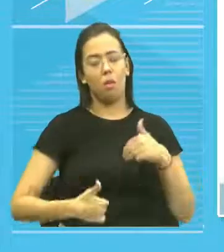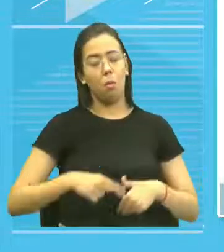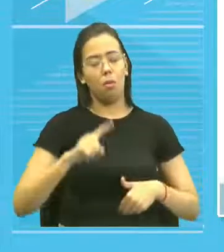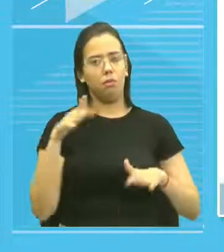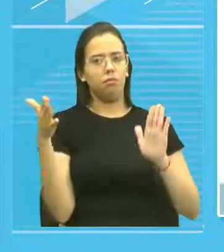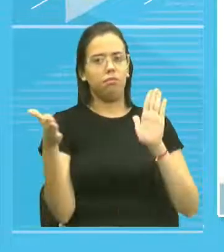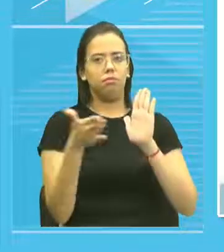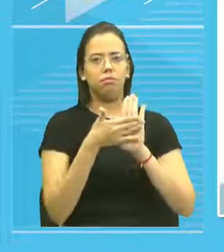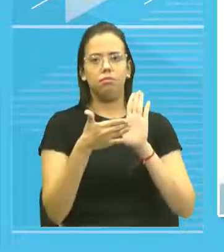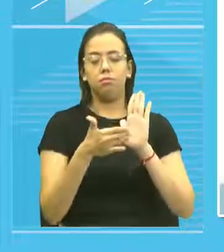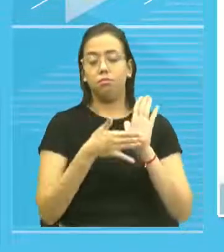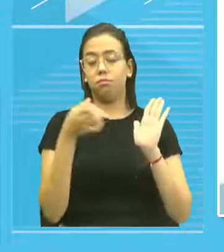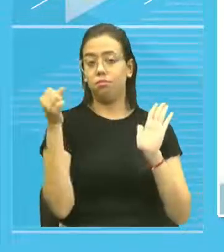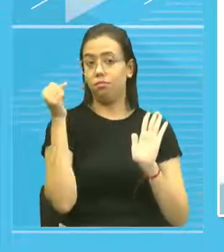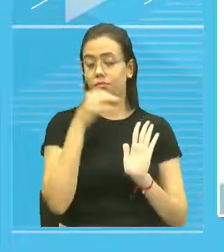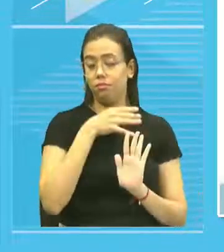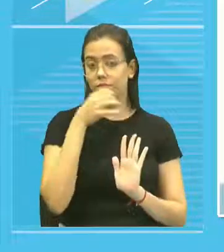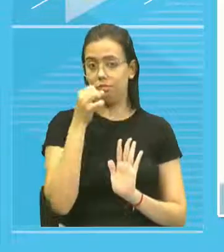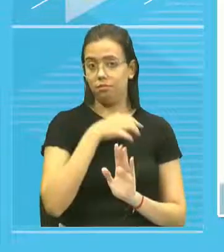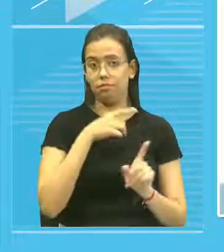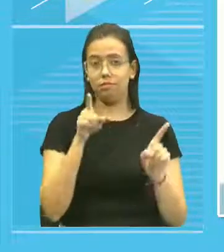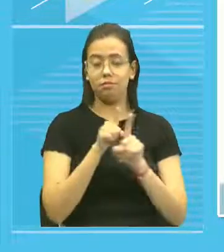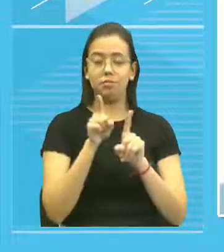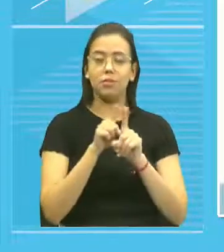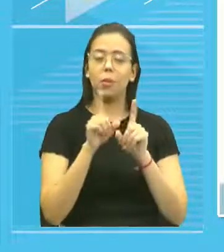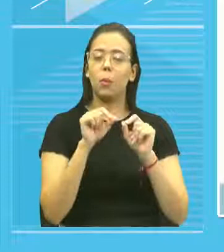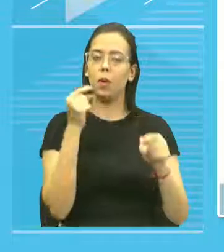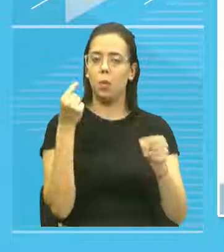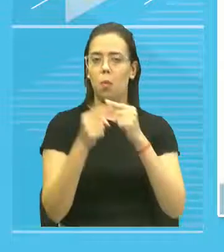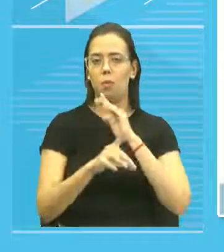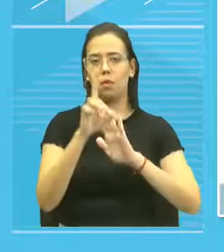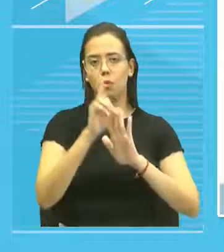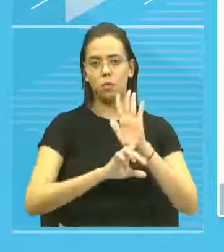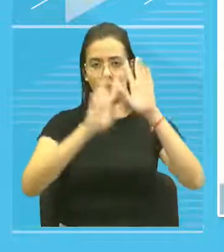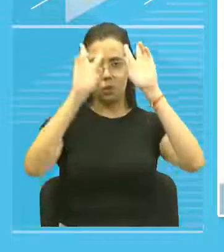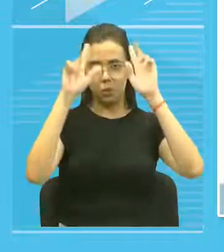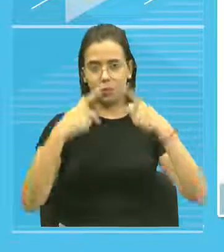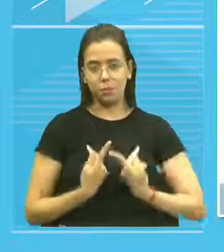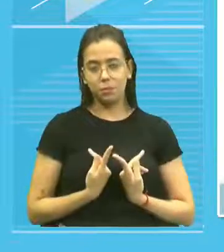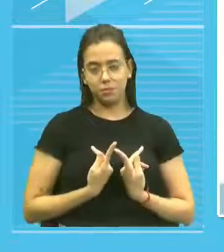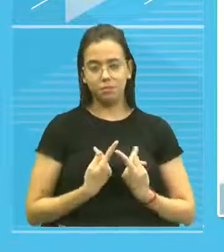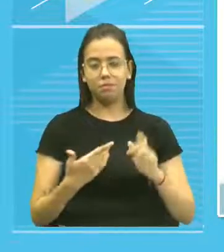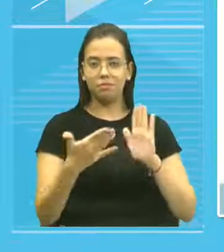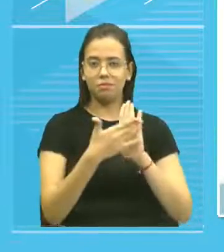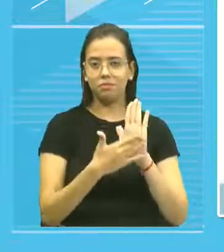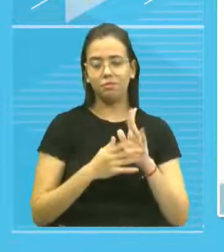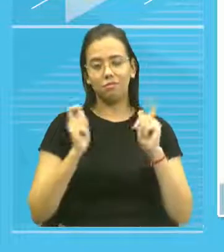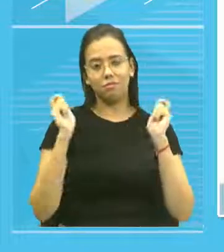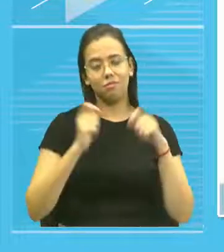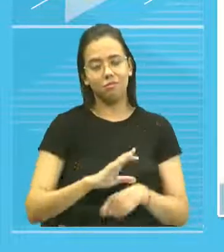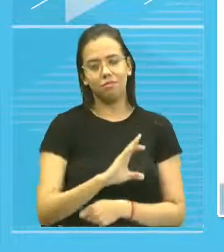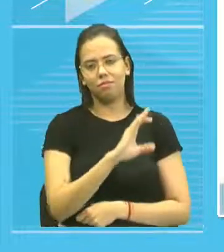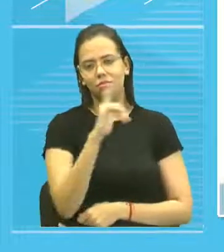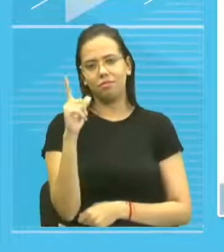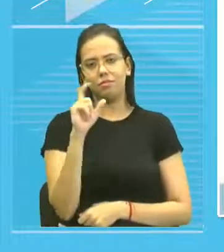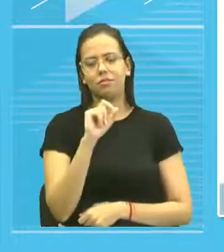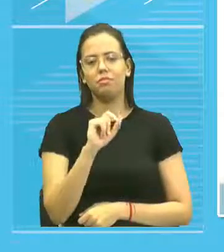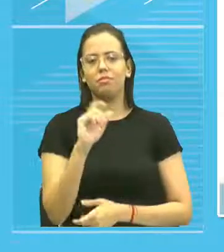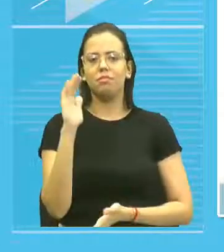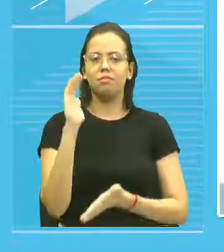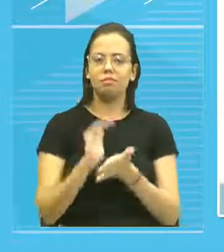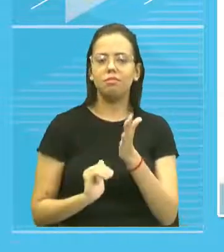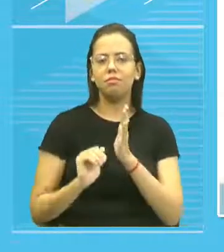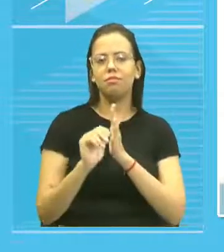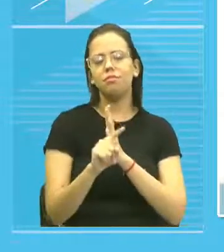uma proposta um tanto agressiva e que vai de encontro aos direitos humanos uma proposta dessa pode notadamente tirar